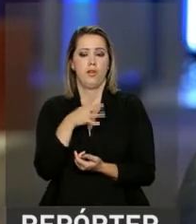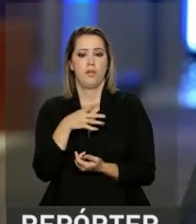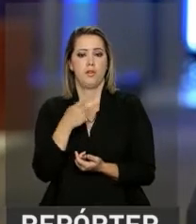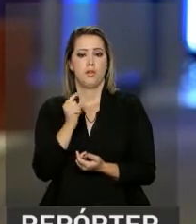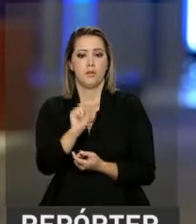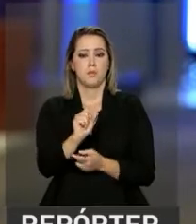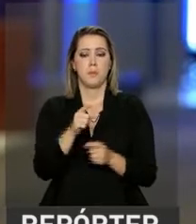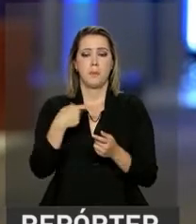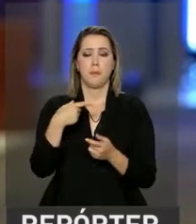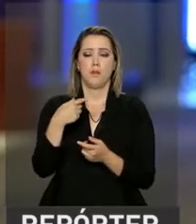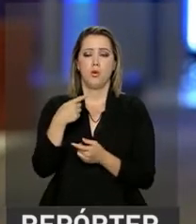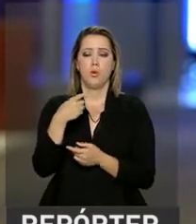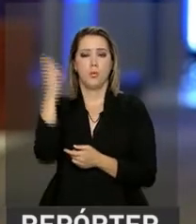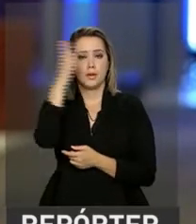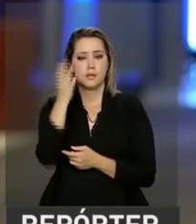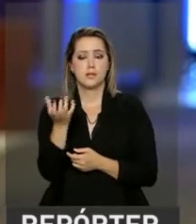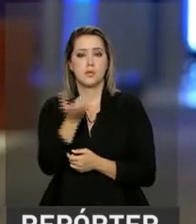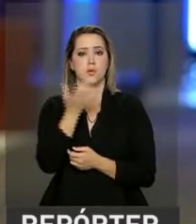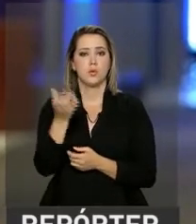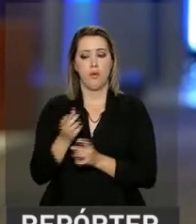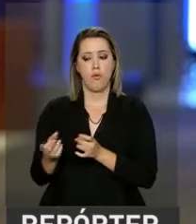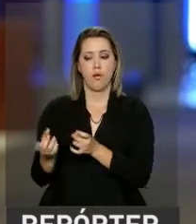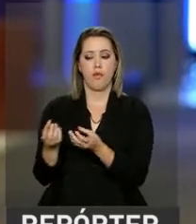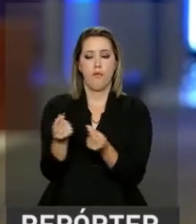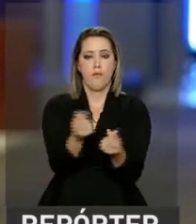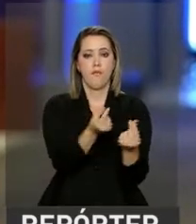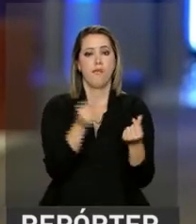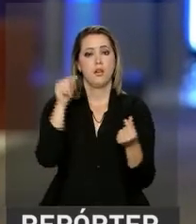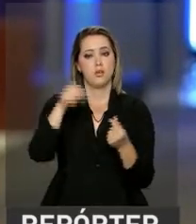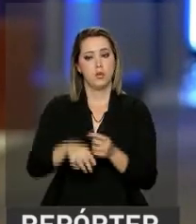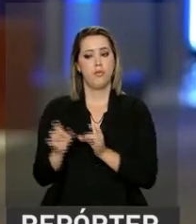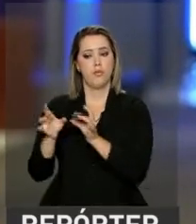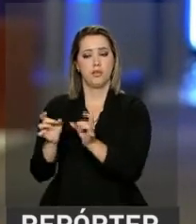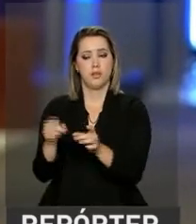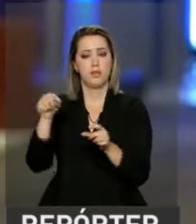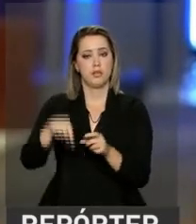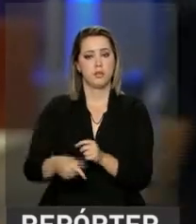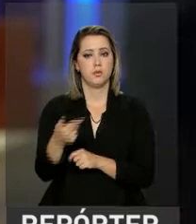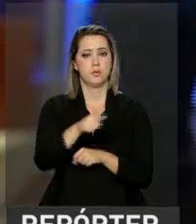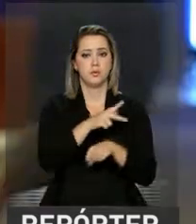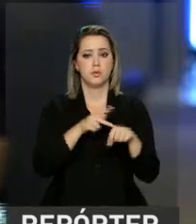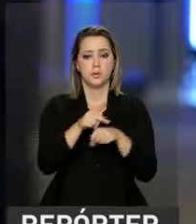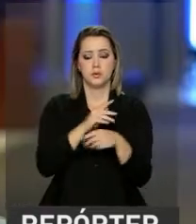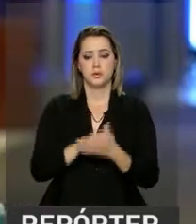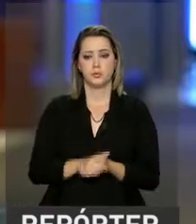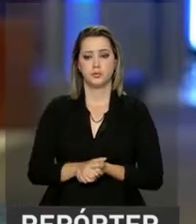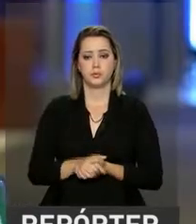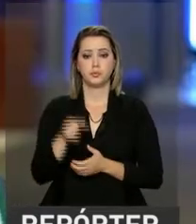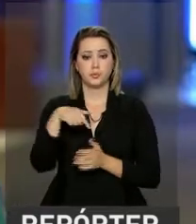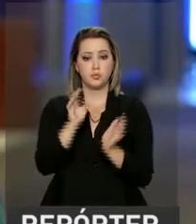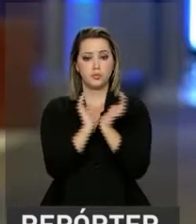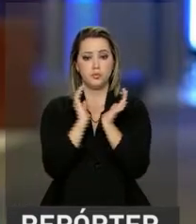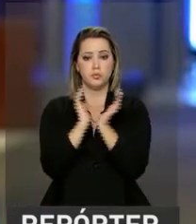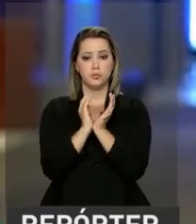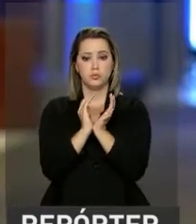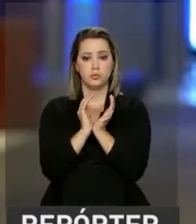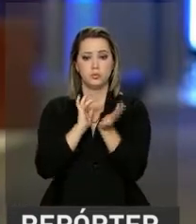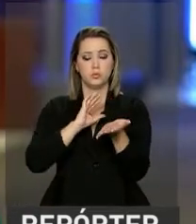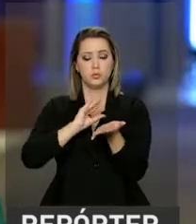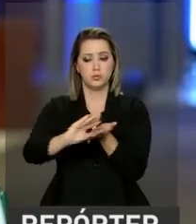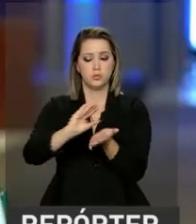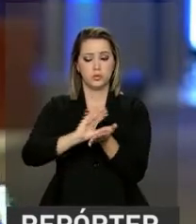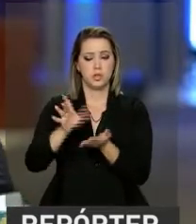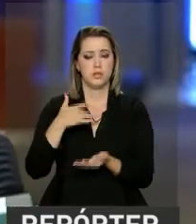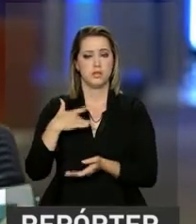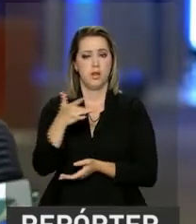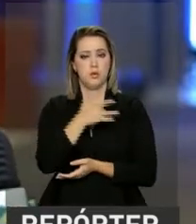Brasil. Interessa para o Brasil ter preços competitivos para vender aqui e vender lá fora também em outros países. Este foi um fórum de investimentos, um painel de